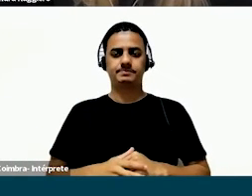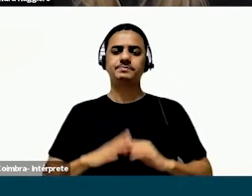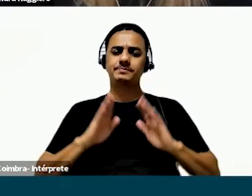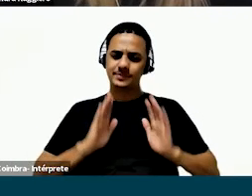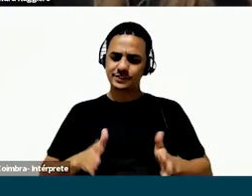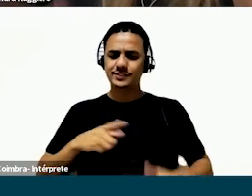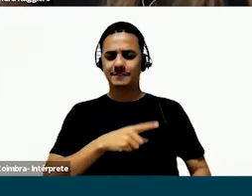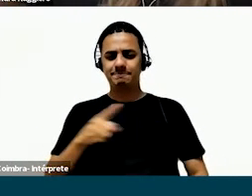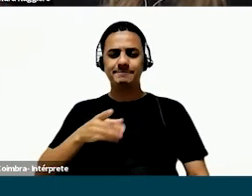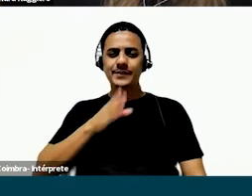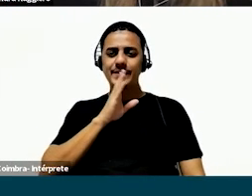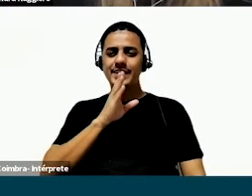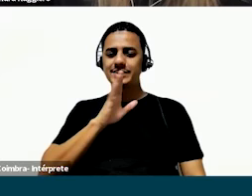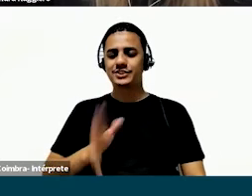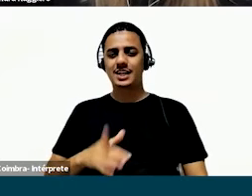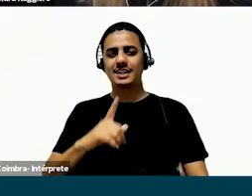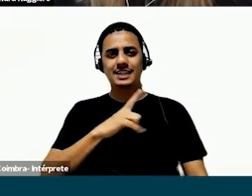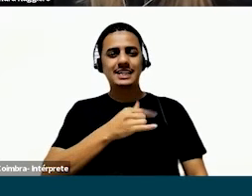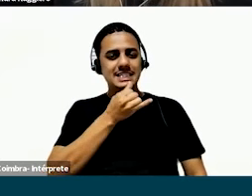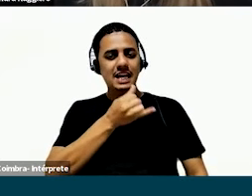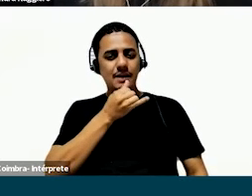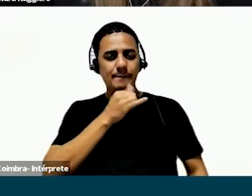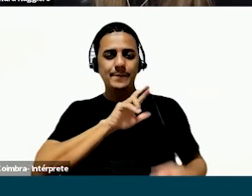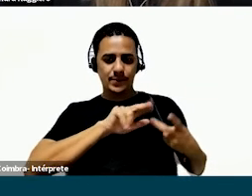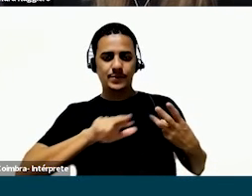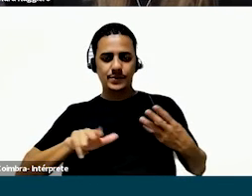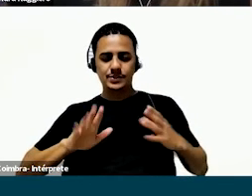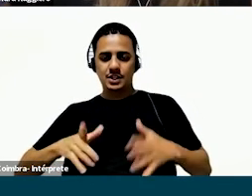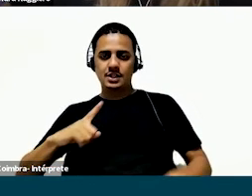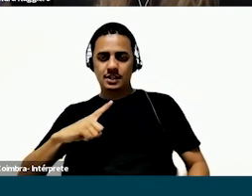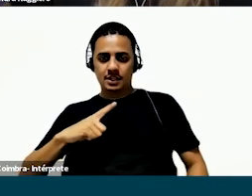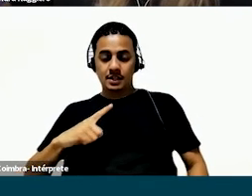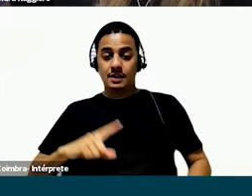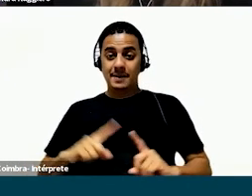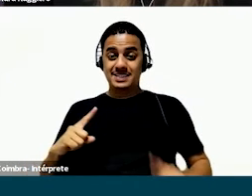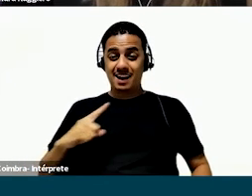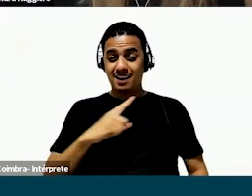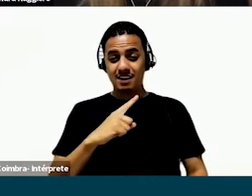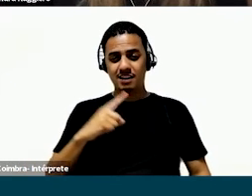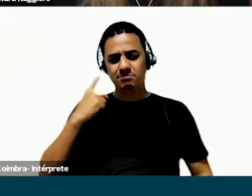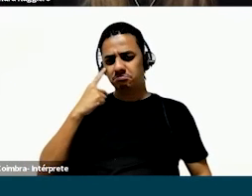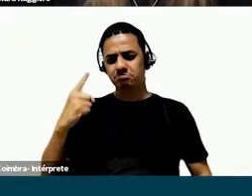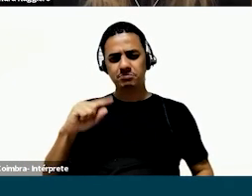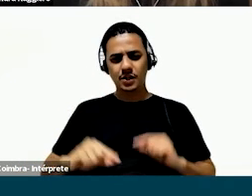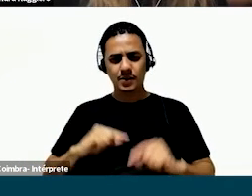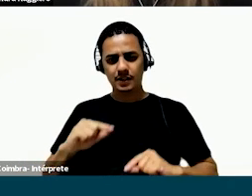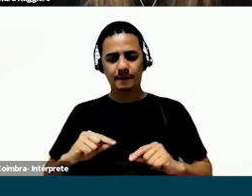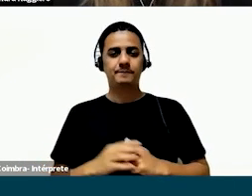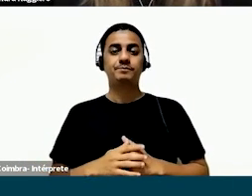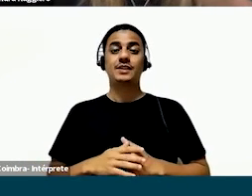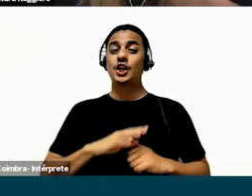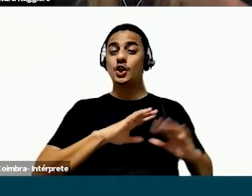vocês provavelmente é um dos casos que mais ouve, se tem exemplos, né? Mas aqui a ideia